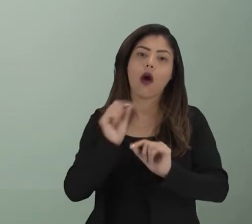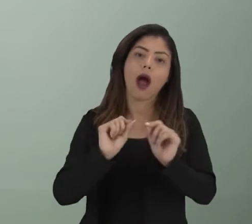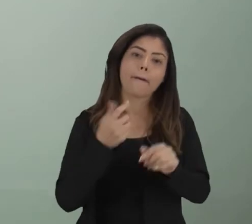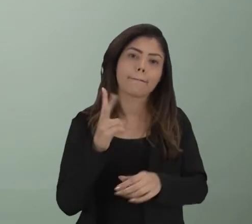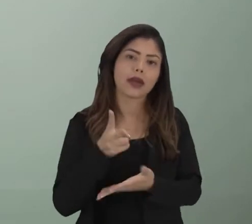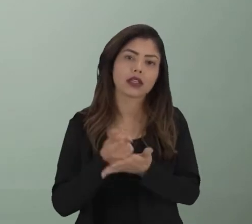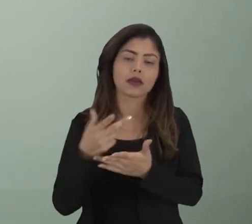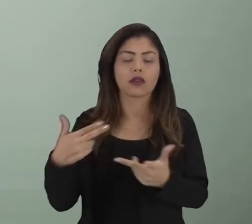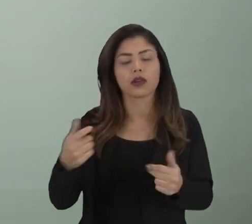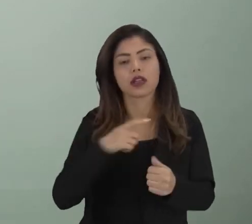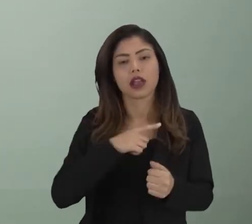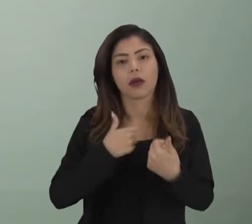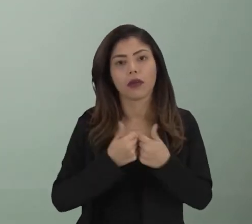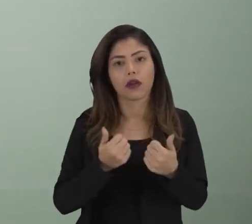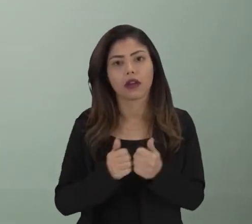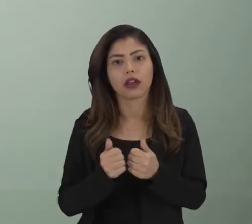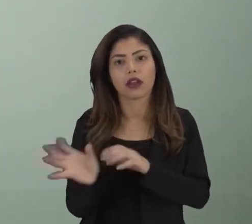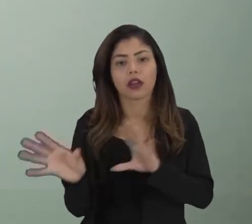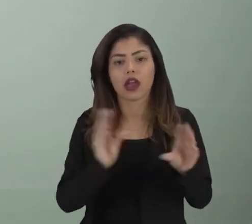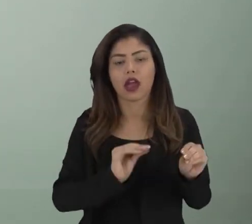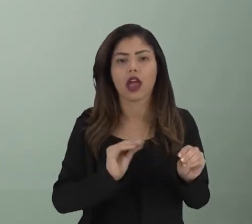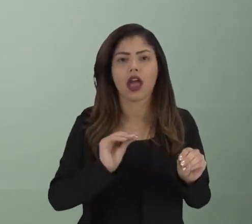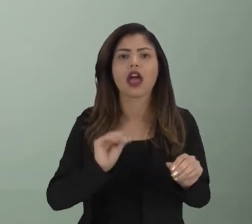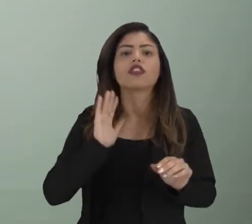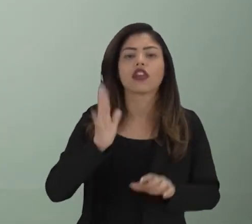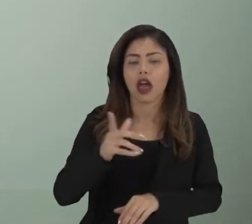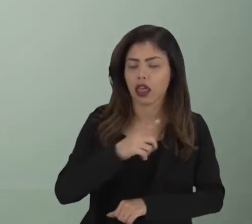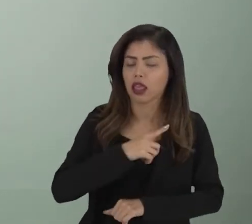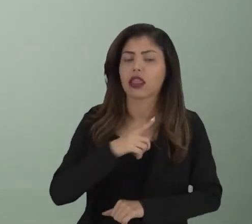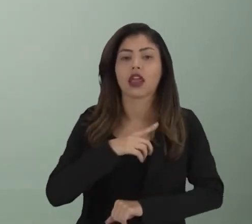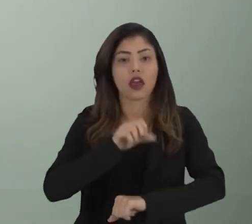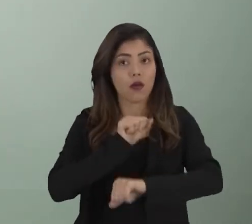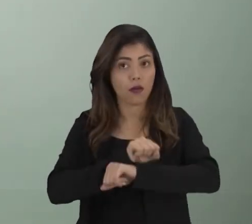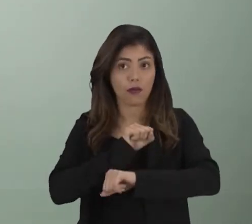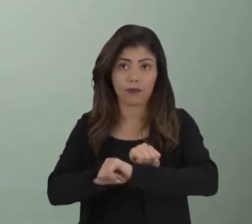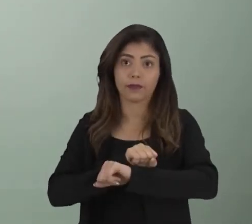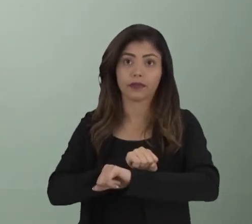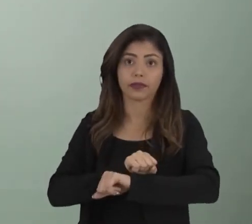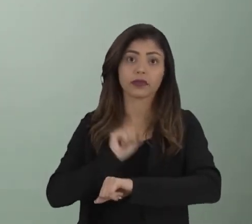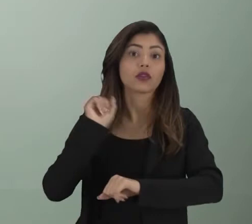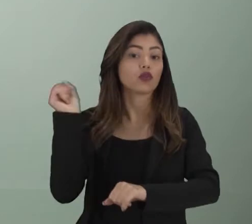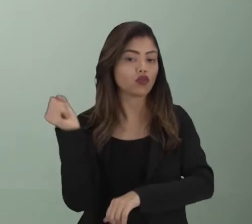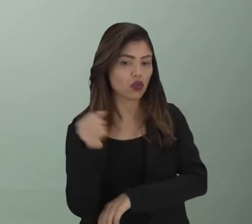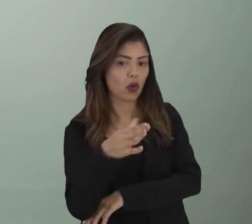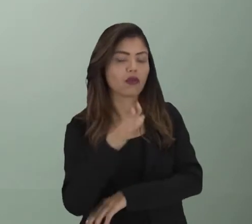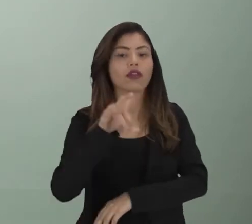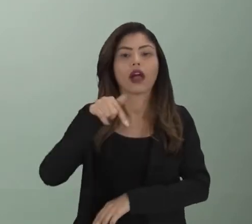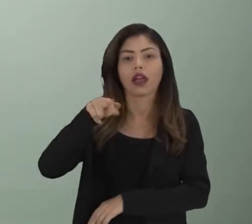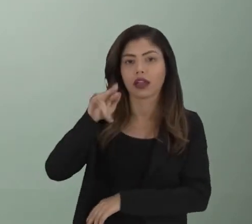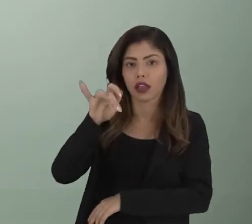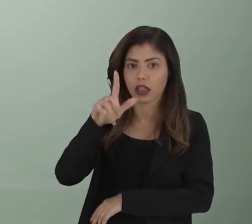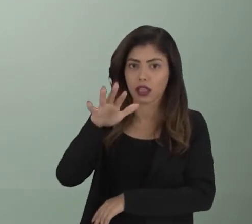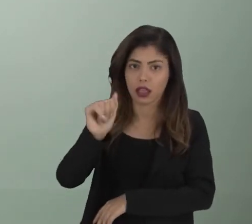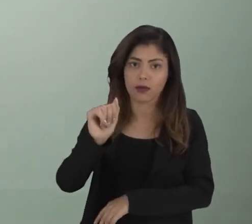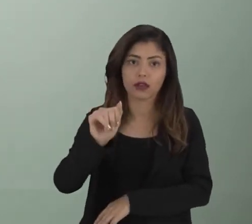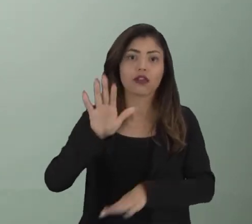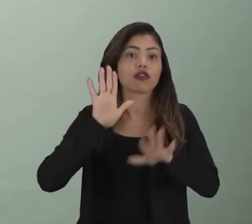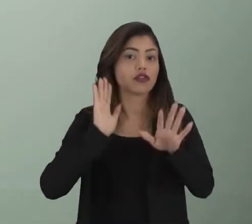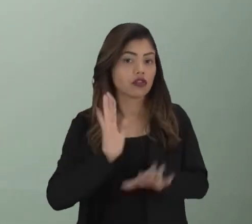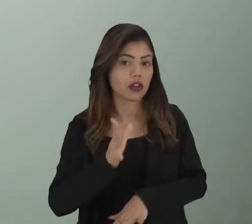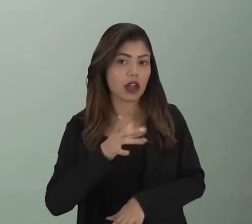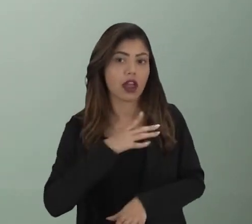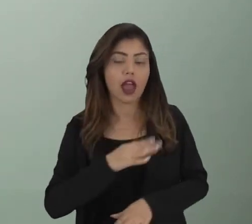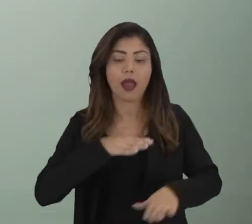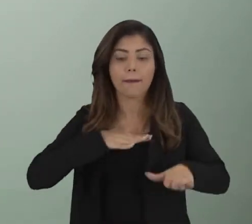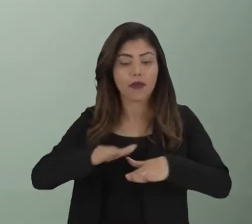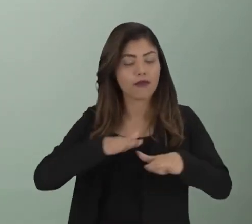para trás. A mesma coisa acontece quando o ônibus, depois de um certo tempo, já está em movimento, você atingiu um novo equilíbrio, só que